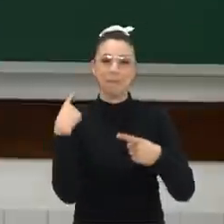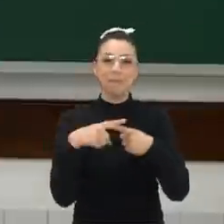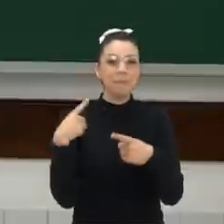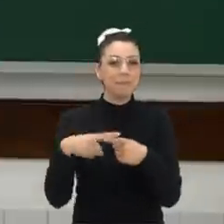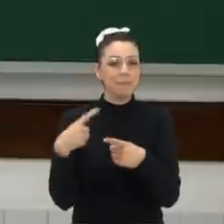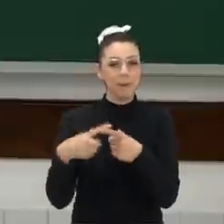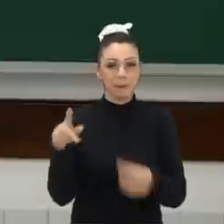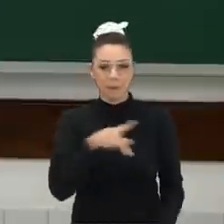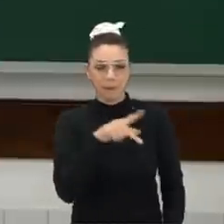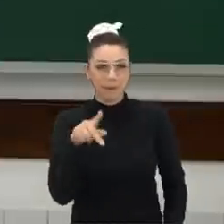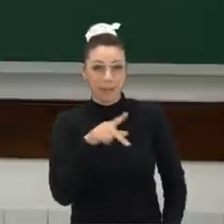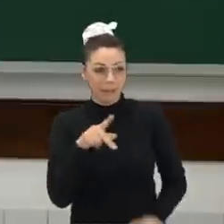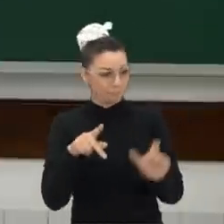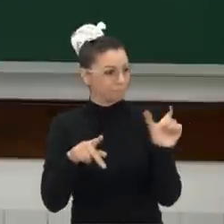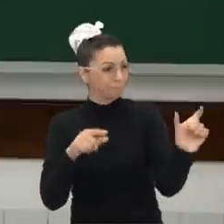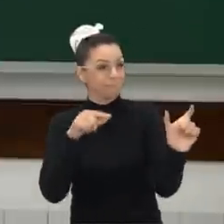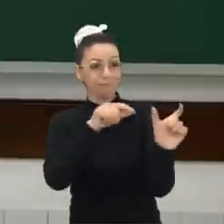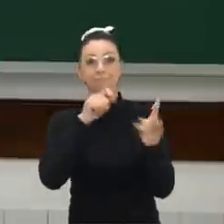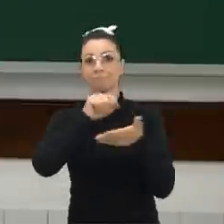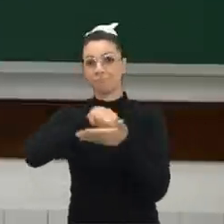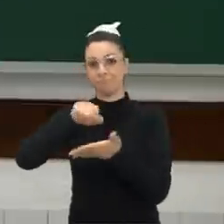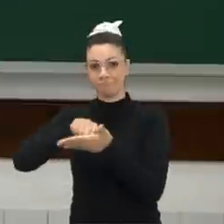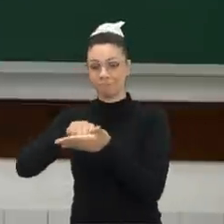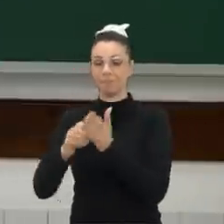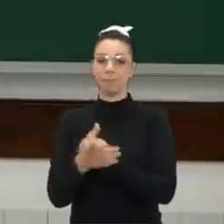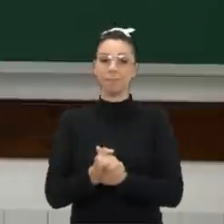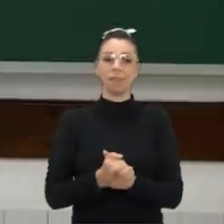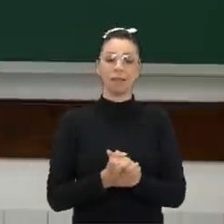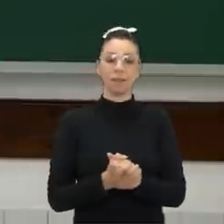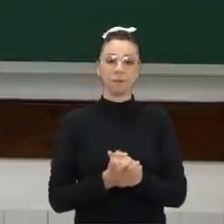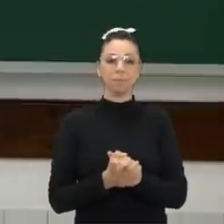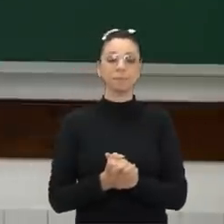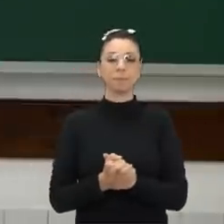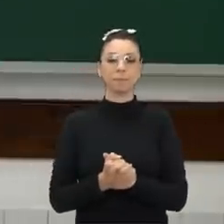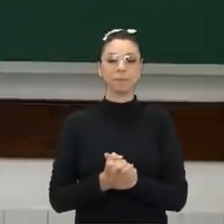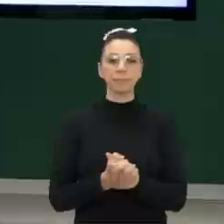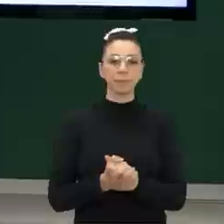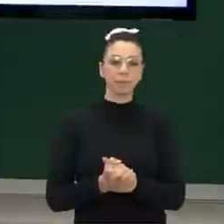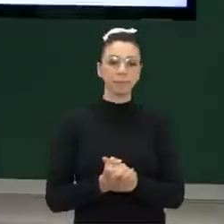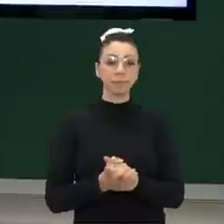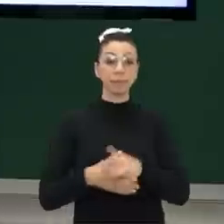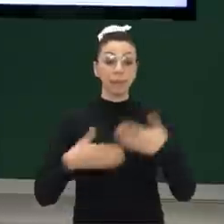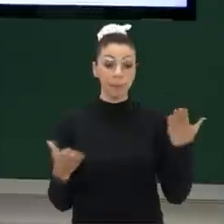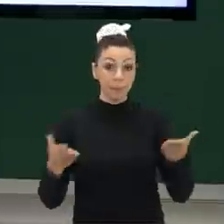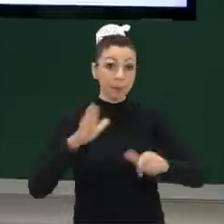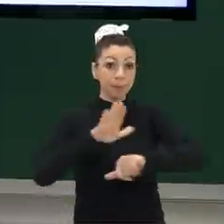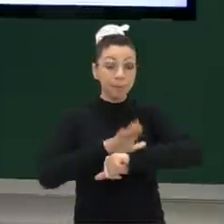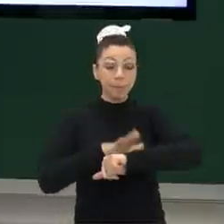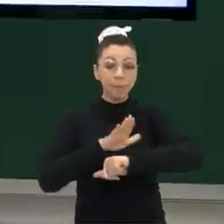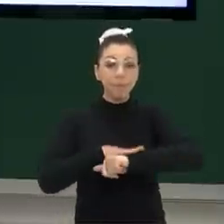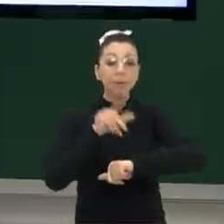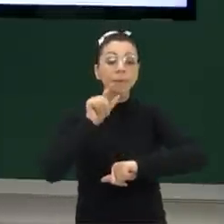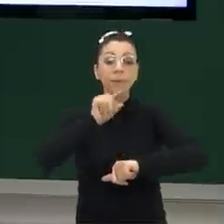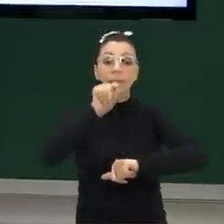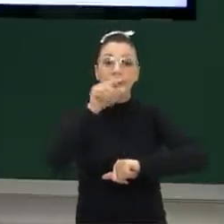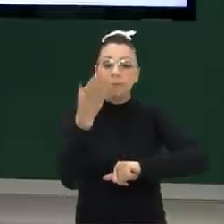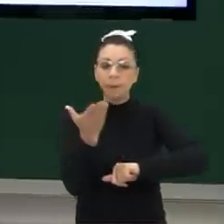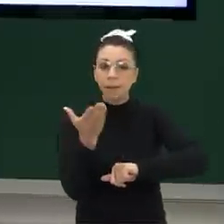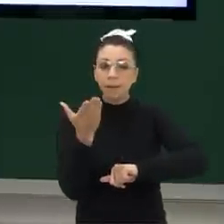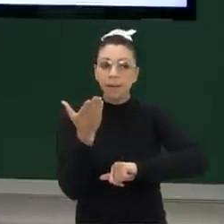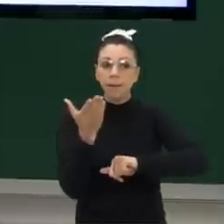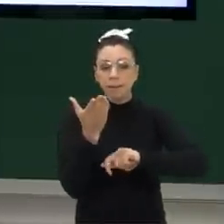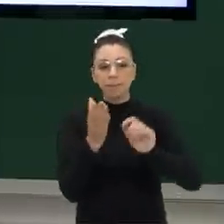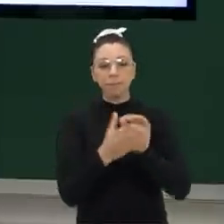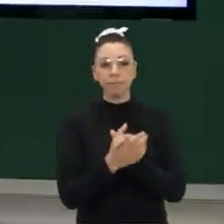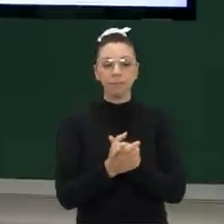teacher seria a primeira palavra que ela ia escrever. Mas vamos conferir agora então? E esse é o momento para você ver se todas as